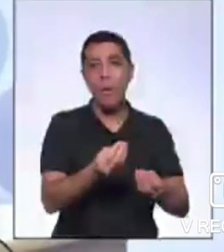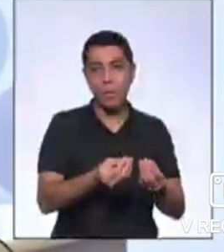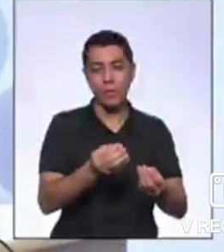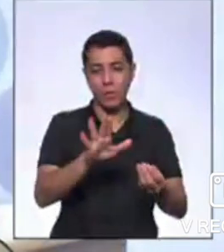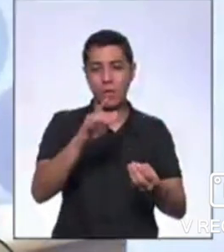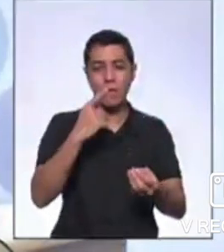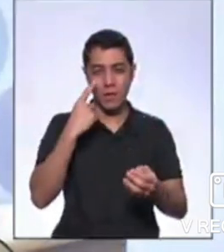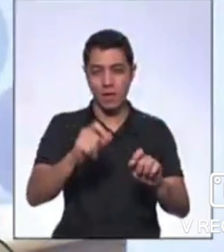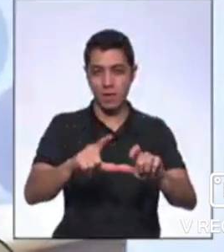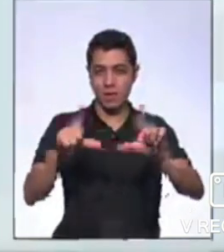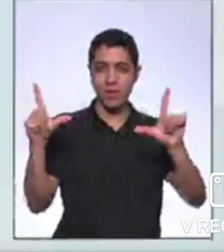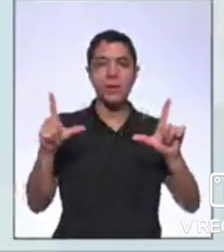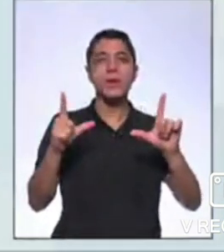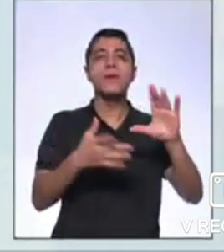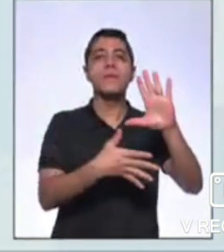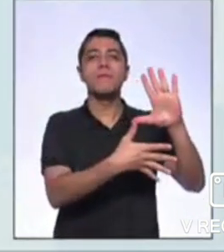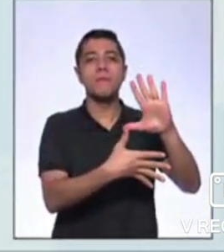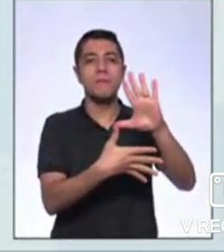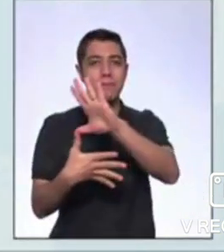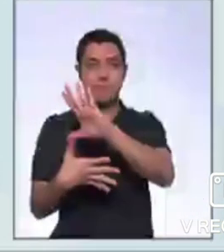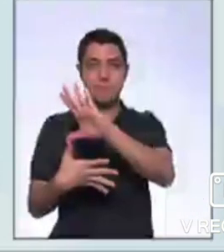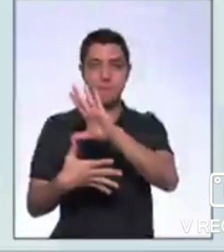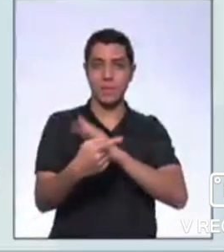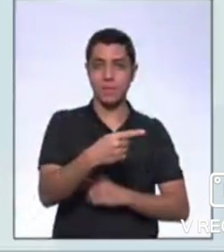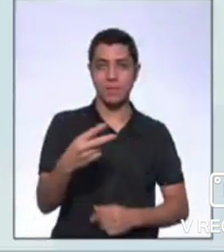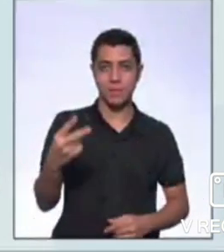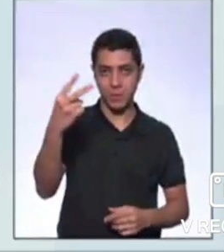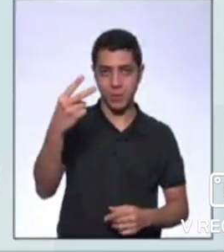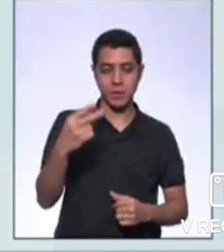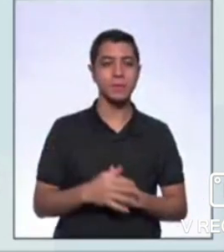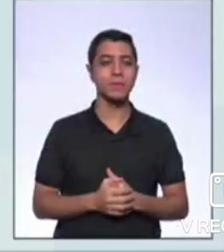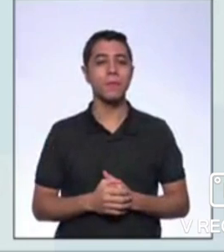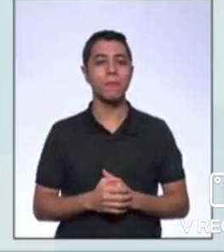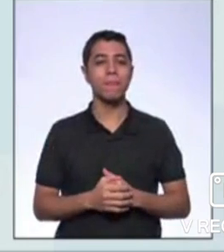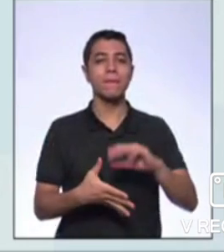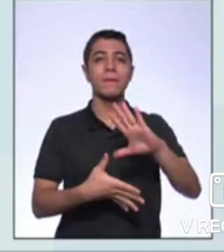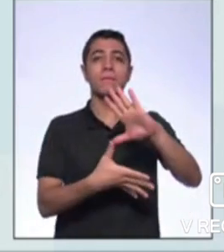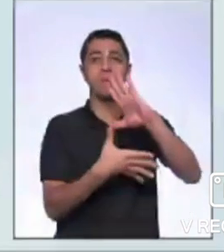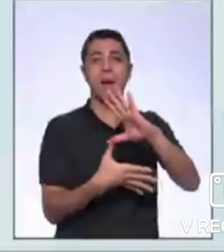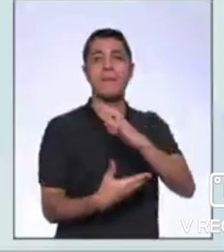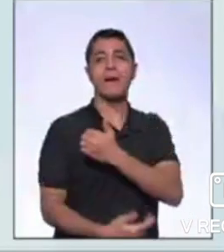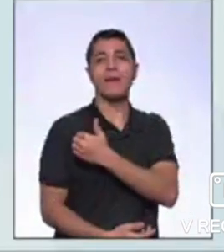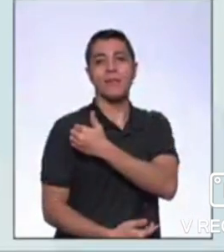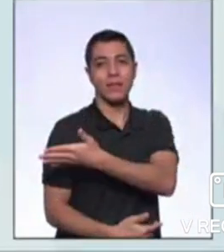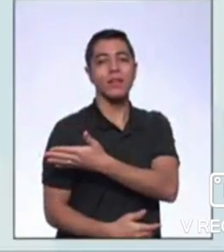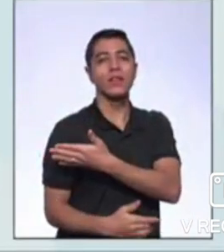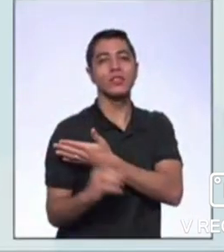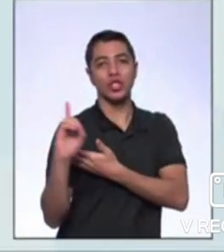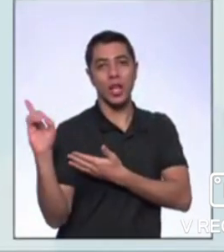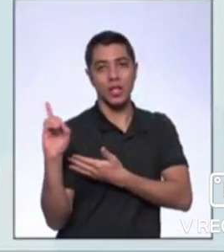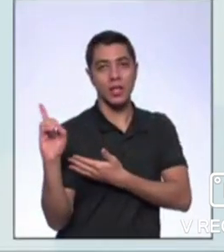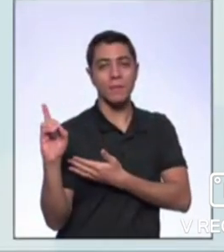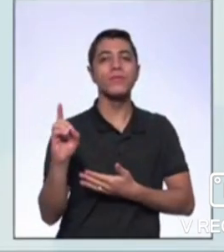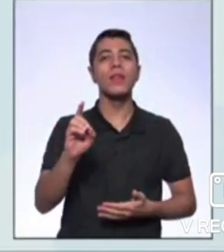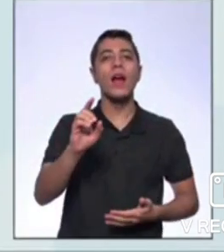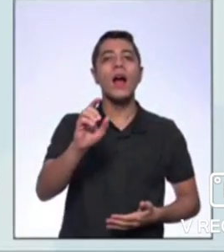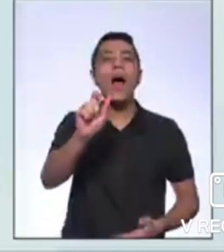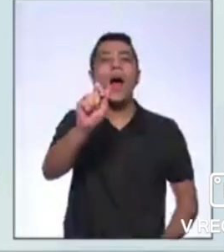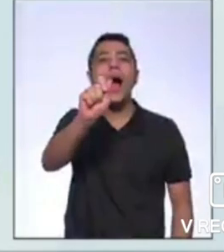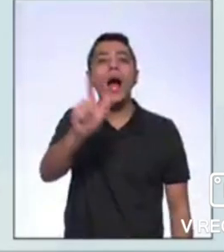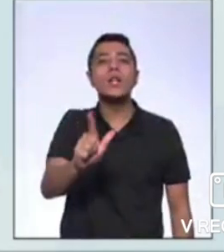aí, né? Vamos colocar na tela. Então, olha só, gente, no mapa da direita, toda a área em azul era domínio